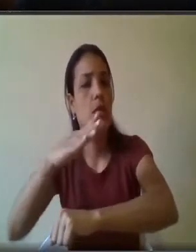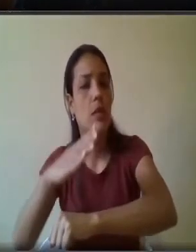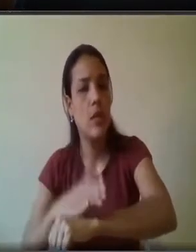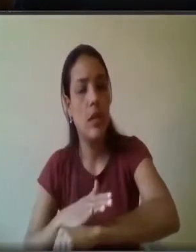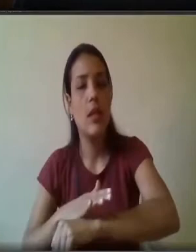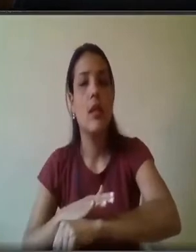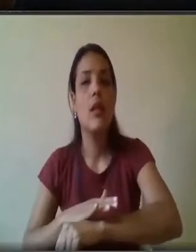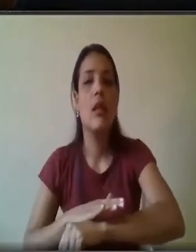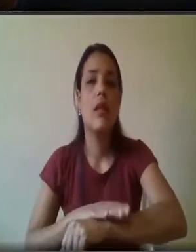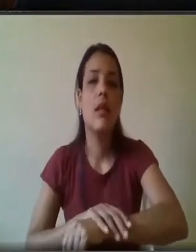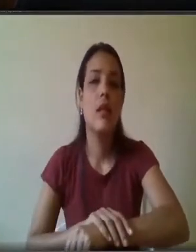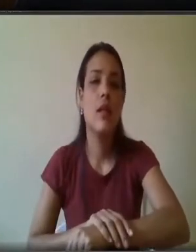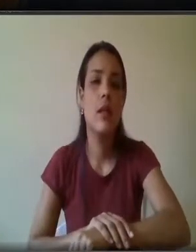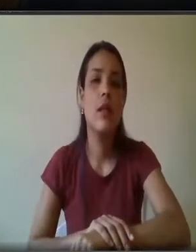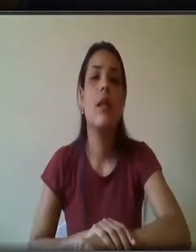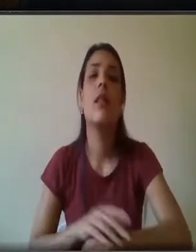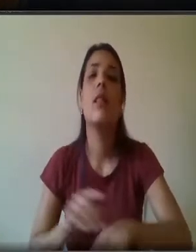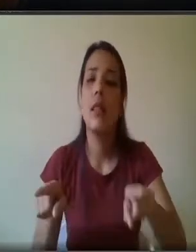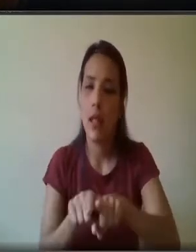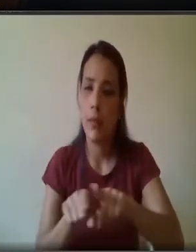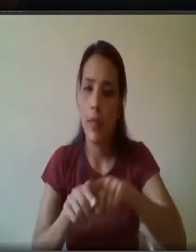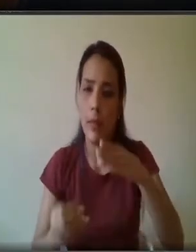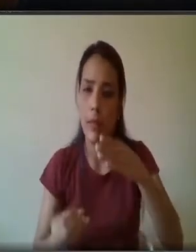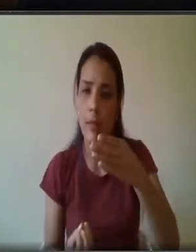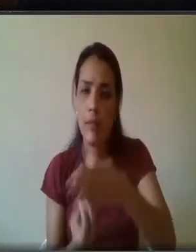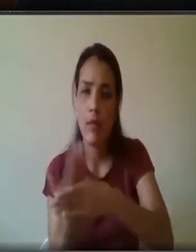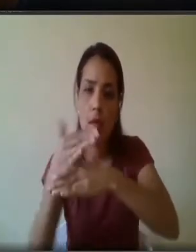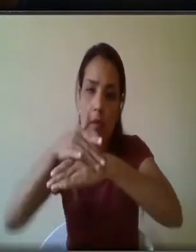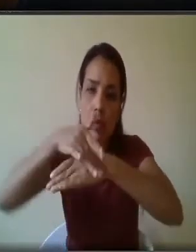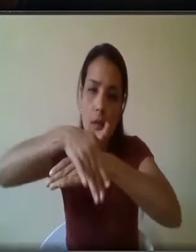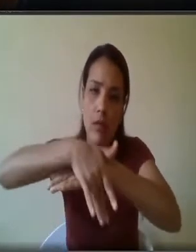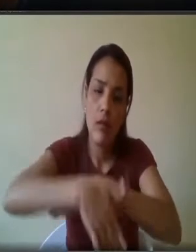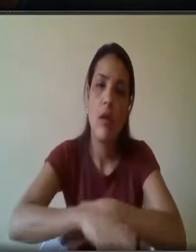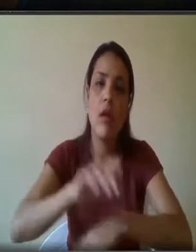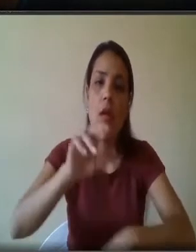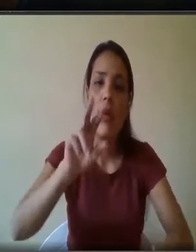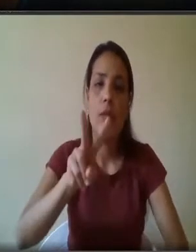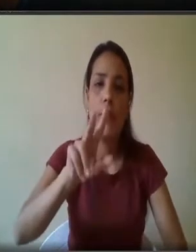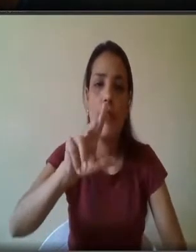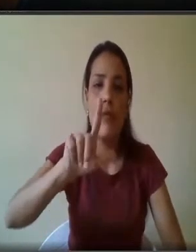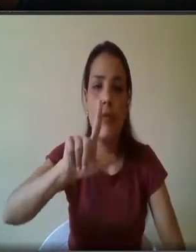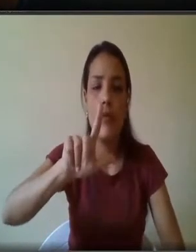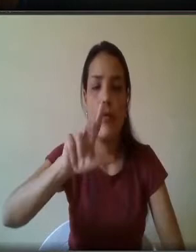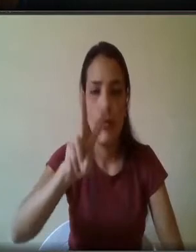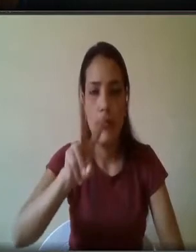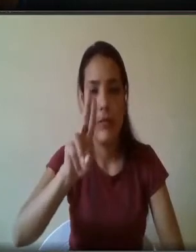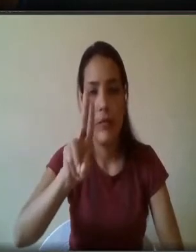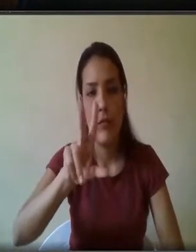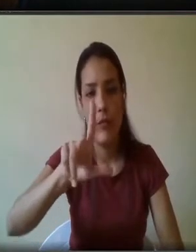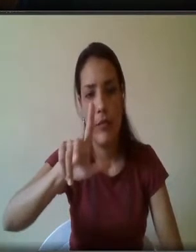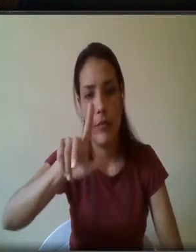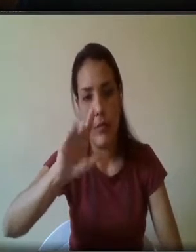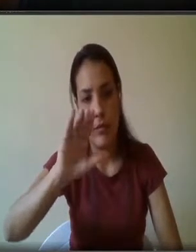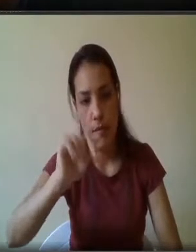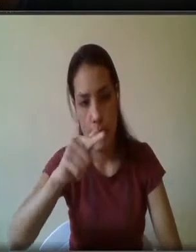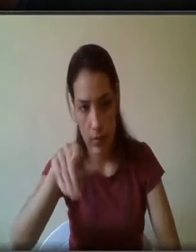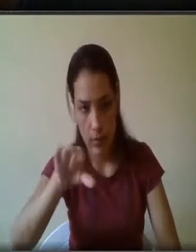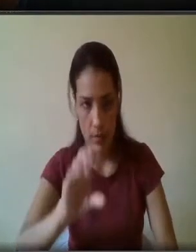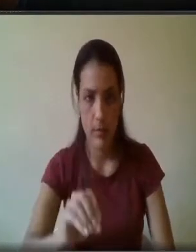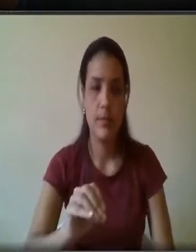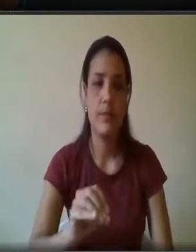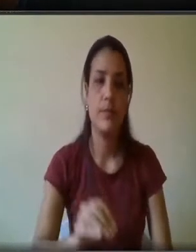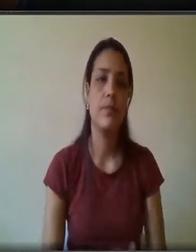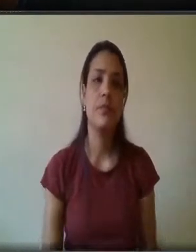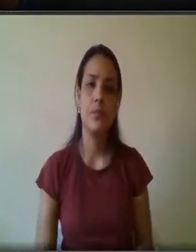de vulcões e também para os chamados abalos sísmicos. Aqui está a teoria das placas